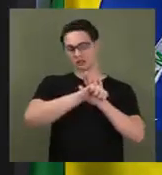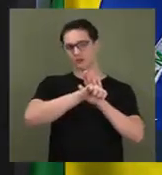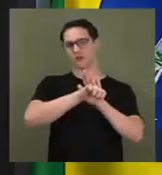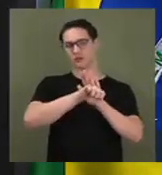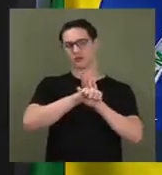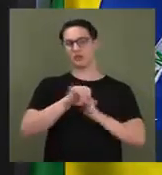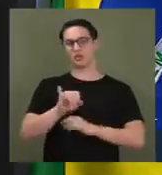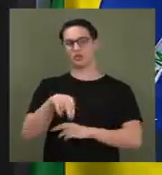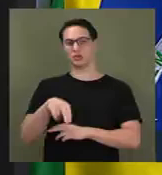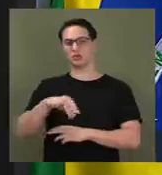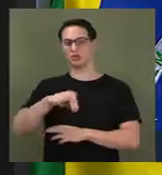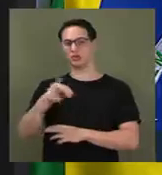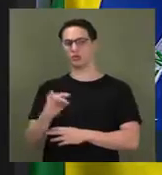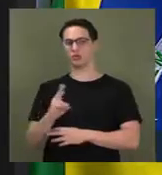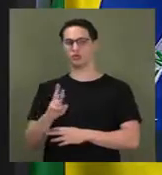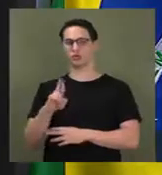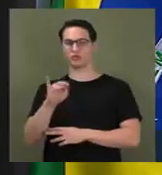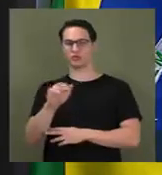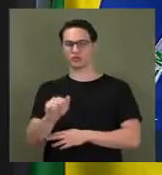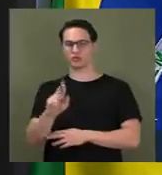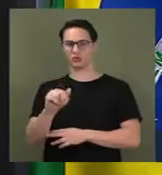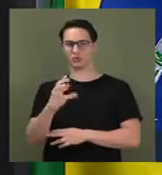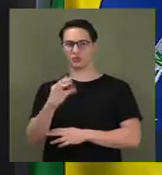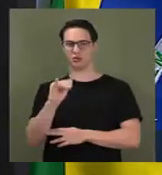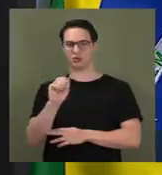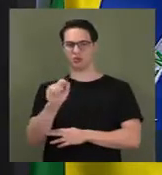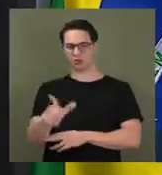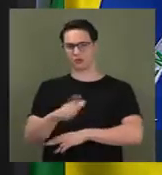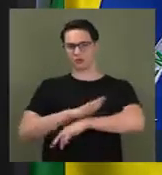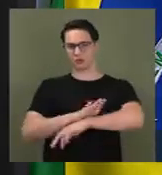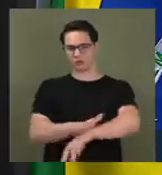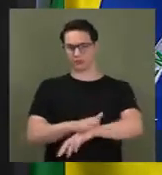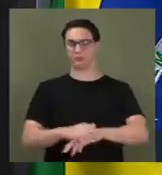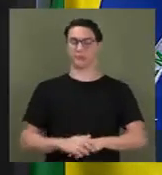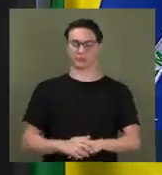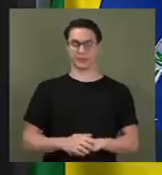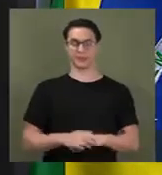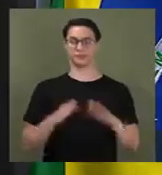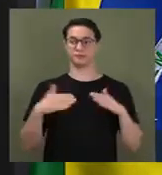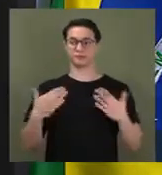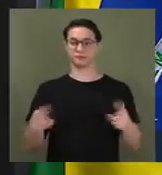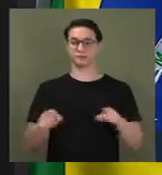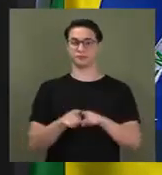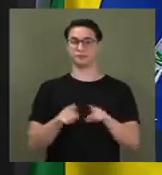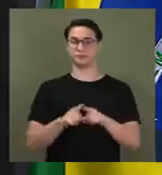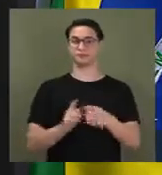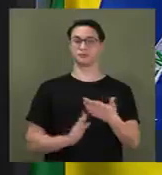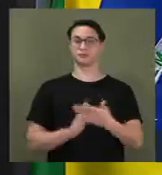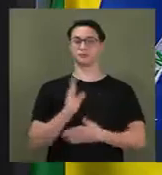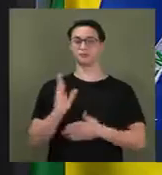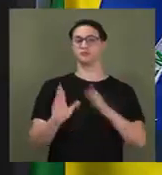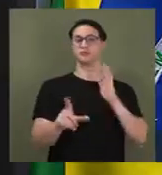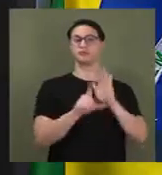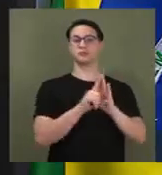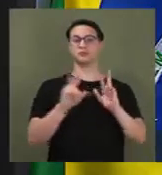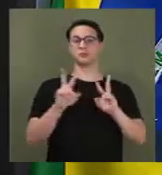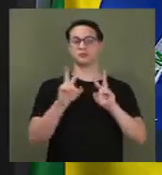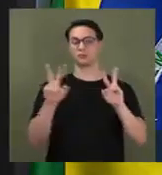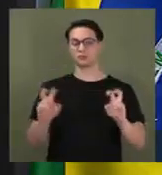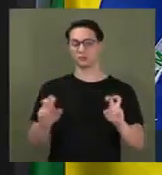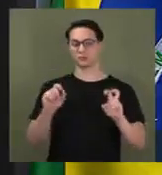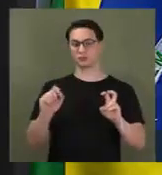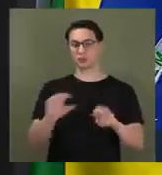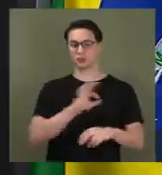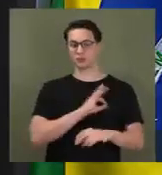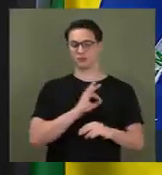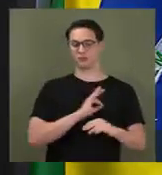crime de racismo. Aprovamos a matéria que trata também da abordagem dos agentes de